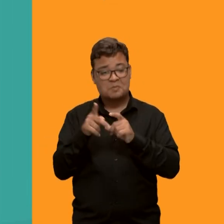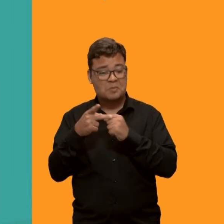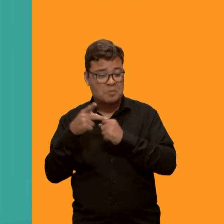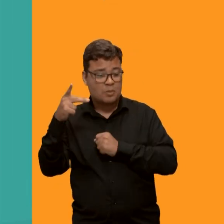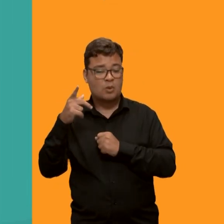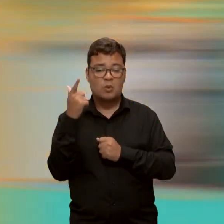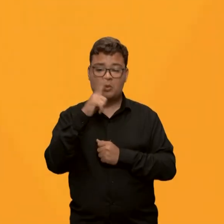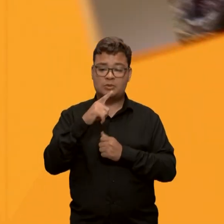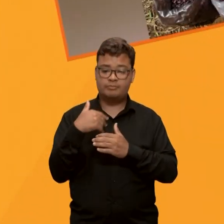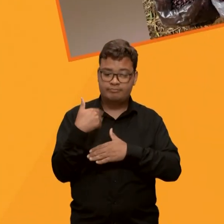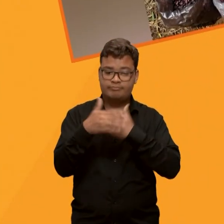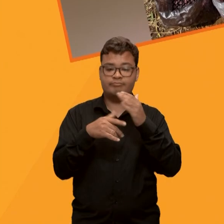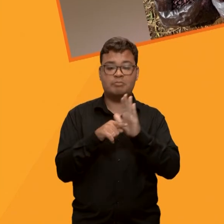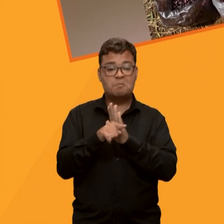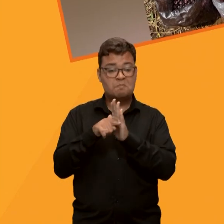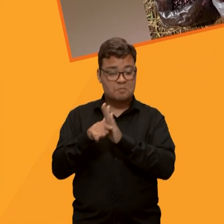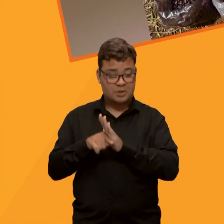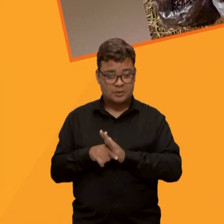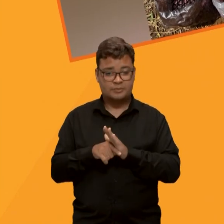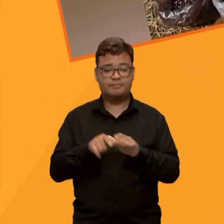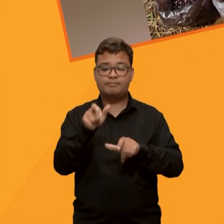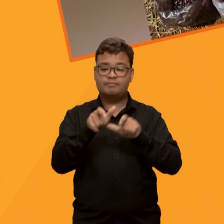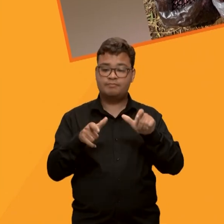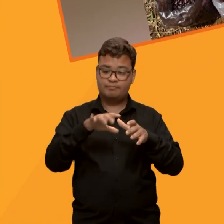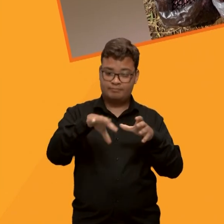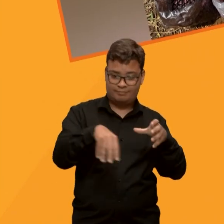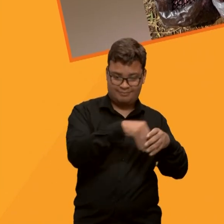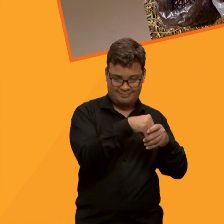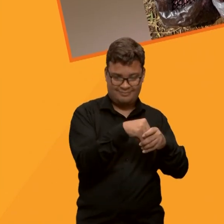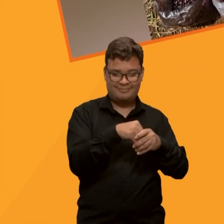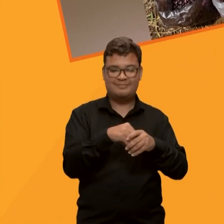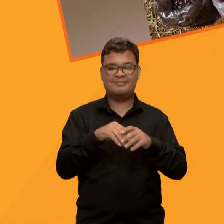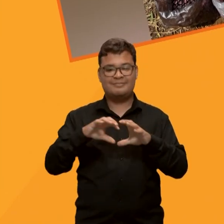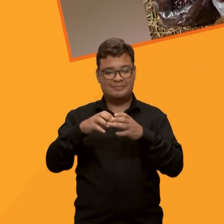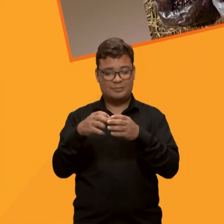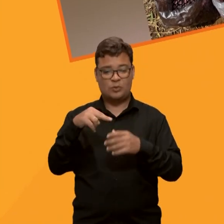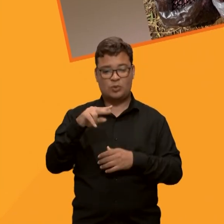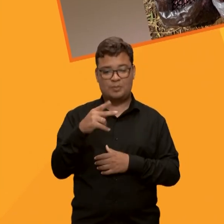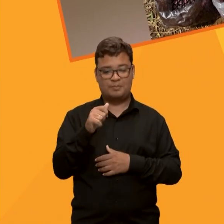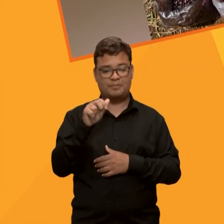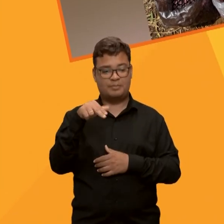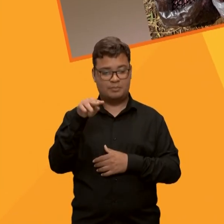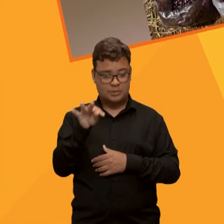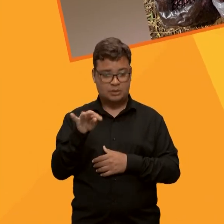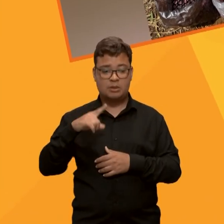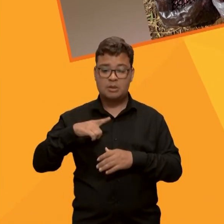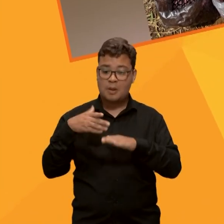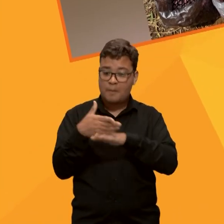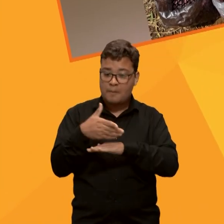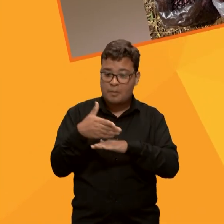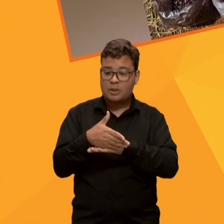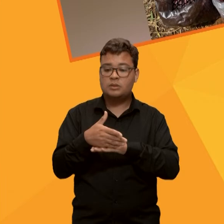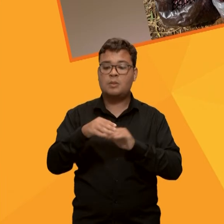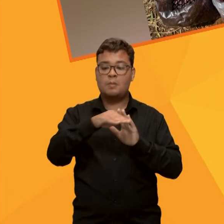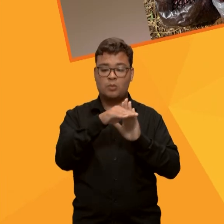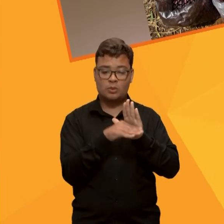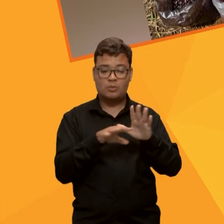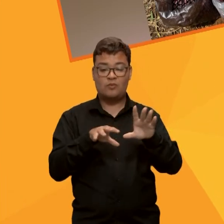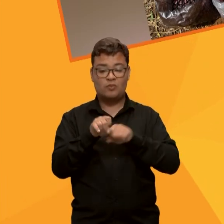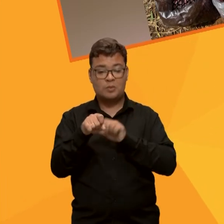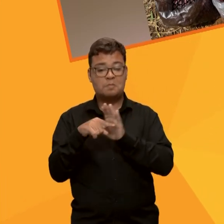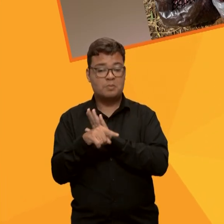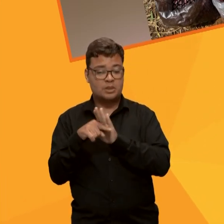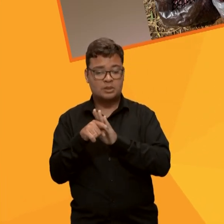de pesquisas. Os integrantes do Nuplant participam de um programa de formação em pesquisa, onde